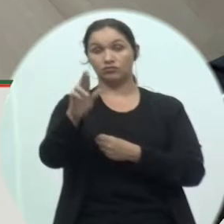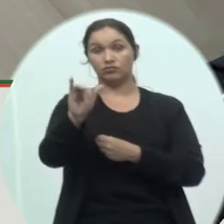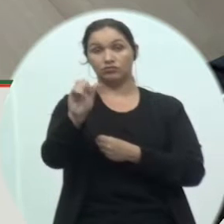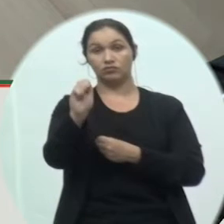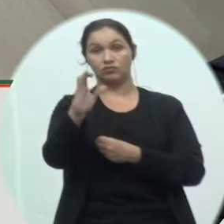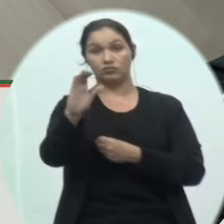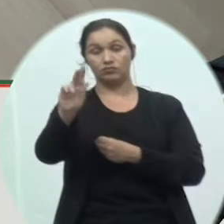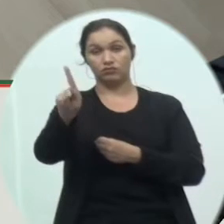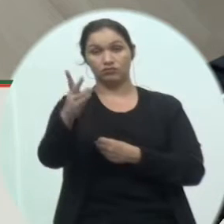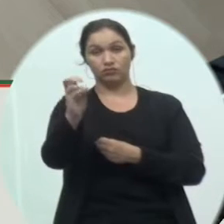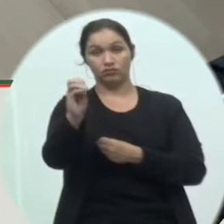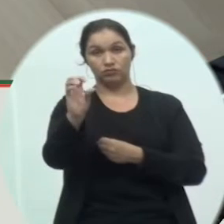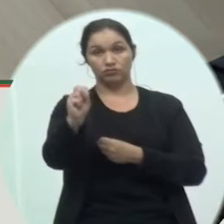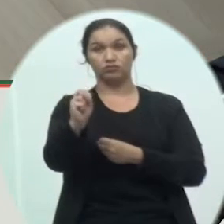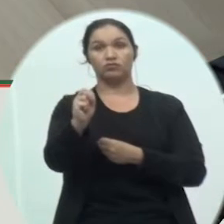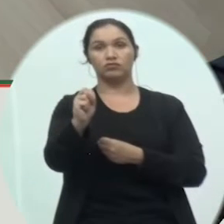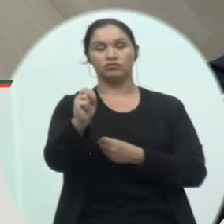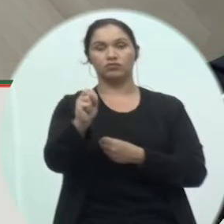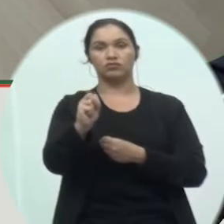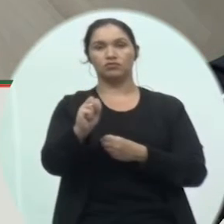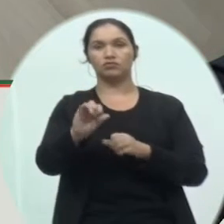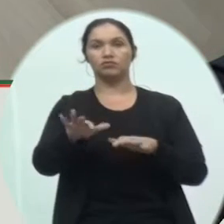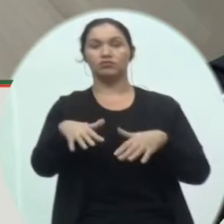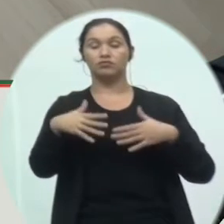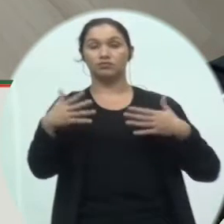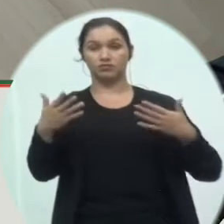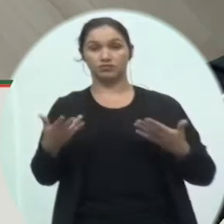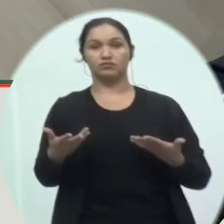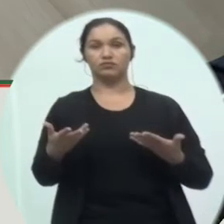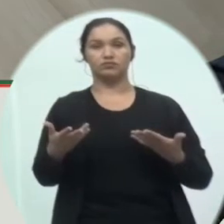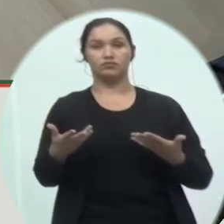esta congregação em igreja.